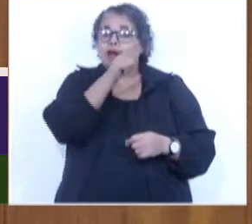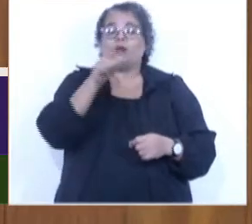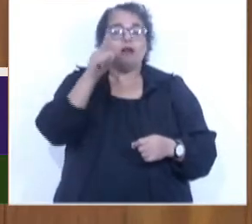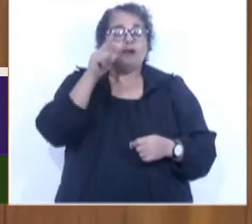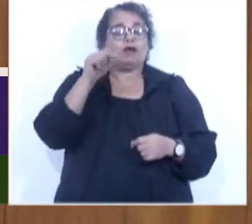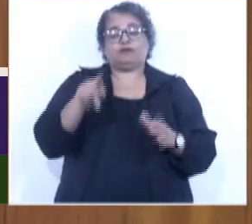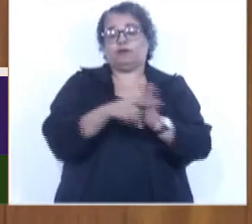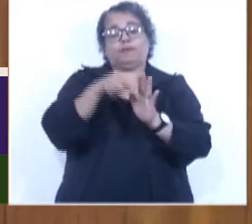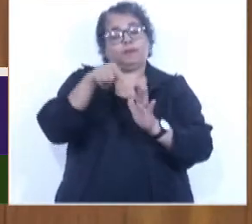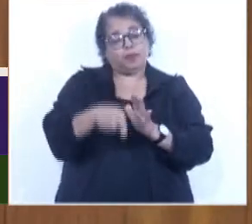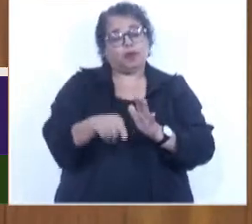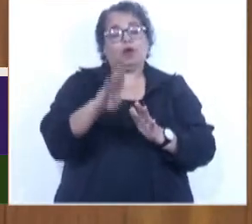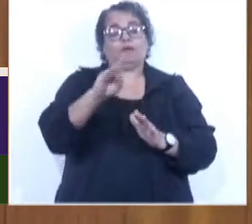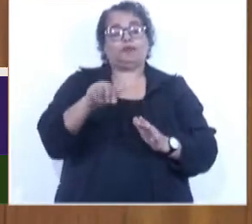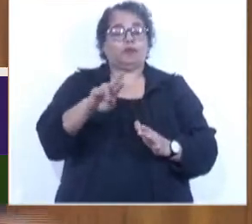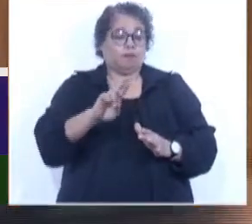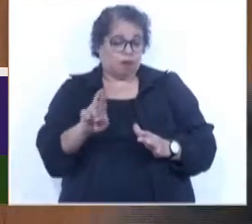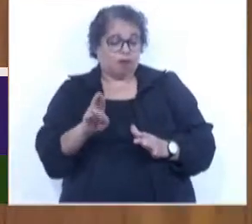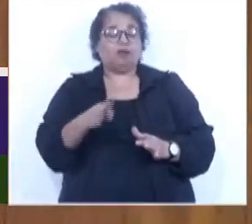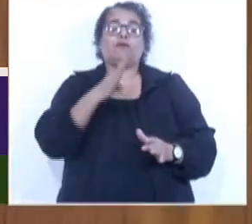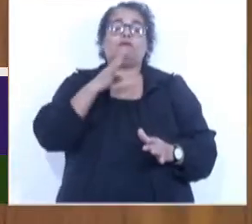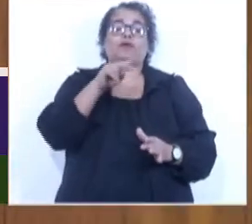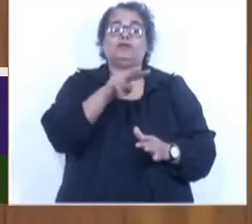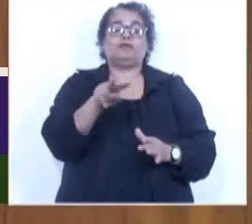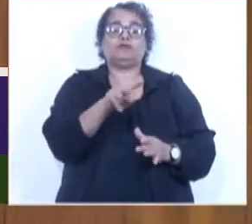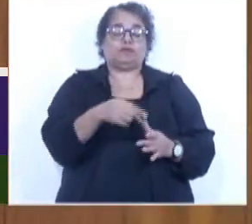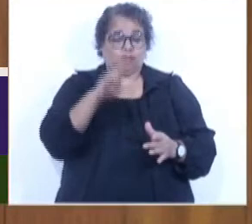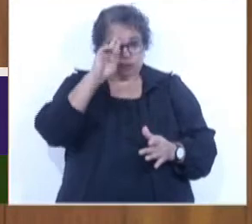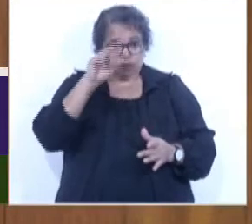conhecer os dois proprietários e